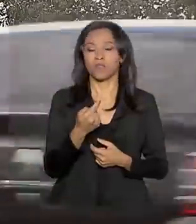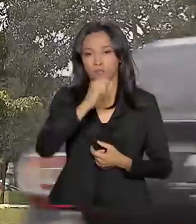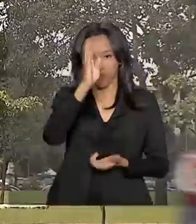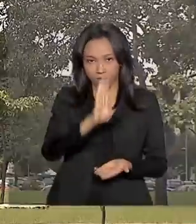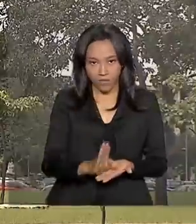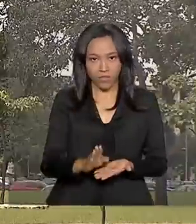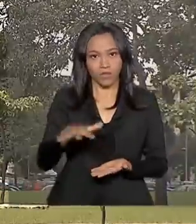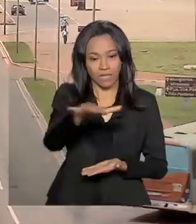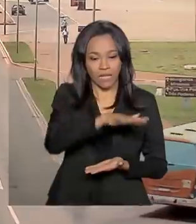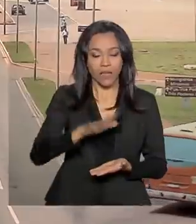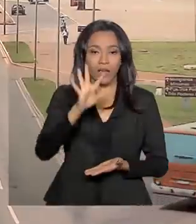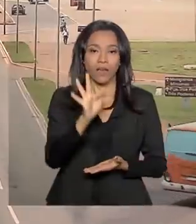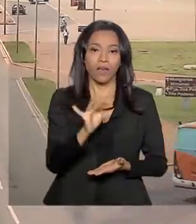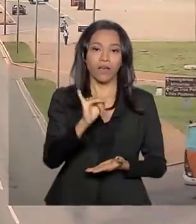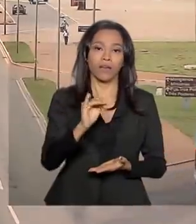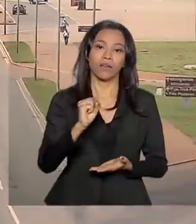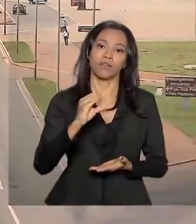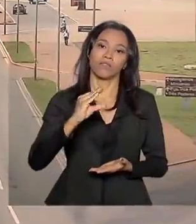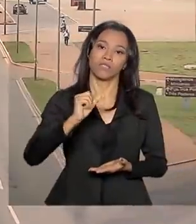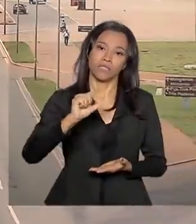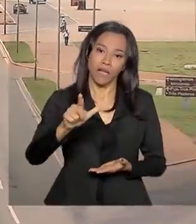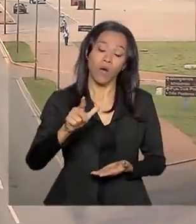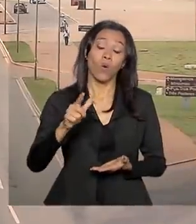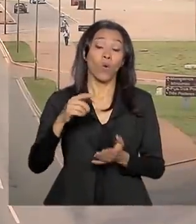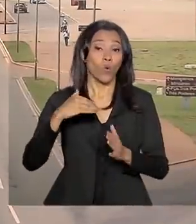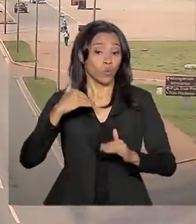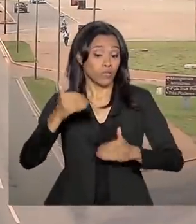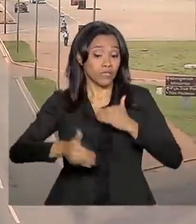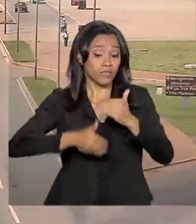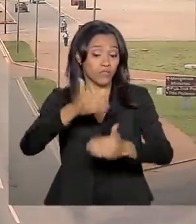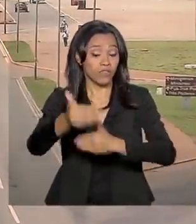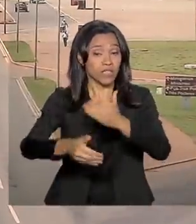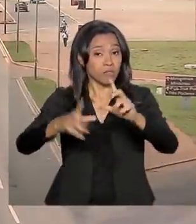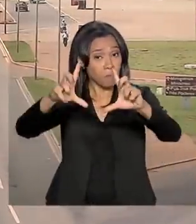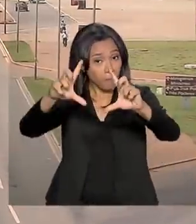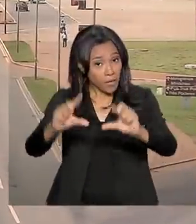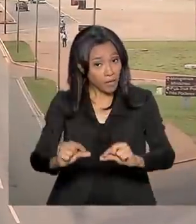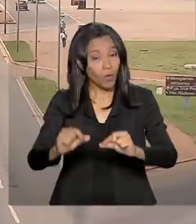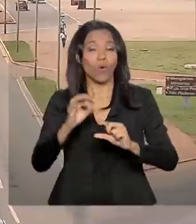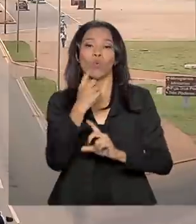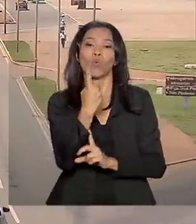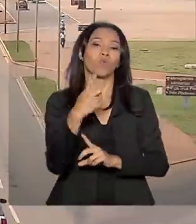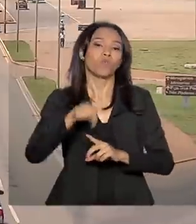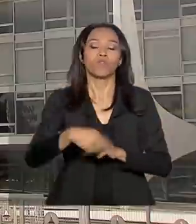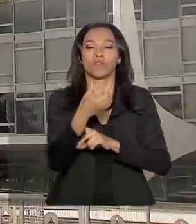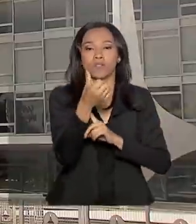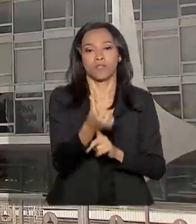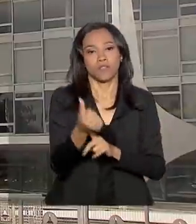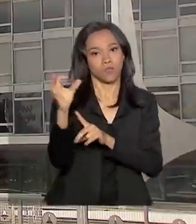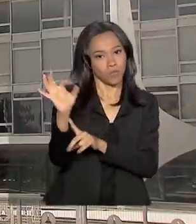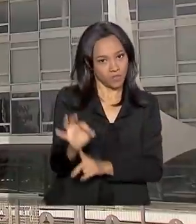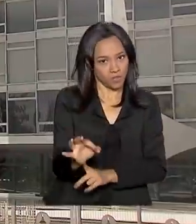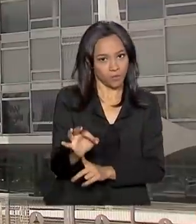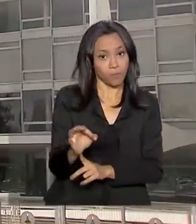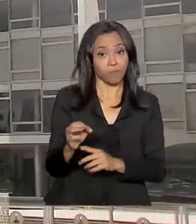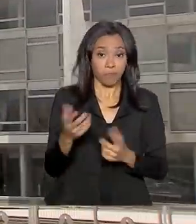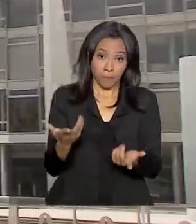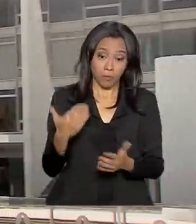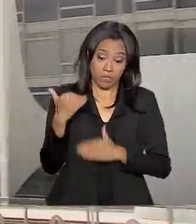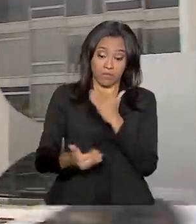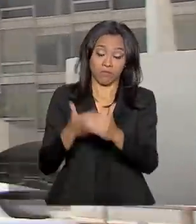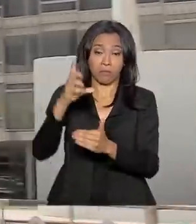país, a previsão de crescimento será menor do que o esperado, de 1,6%. Com o crescimento menor,